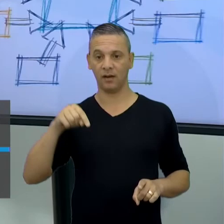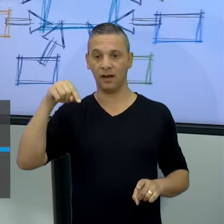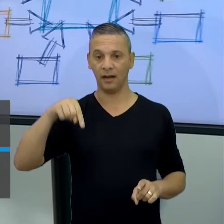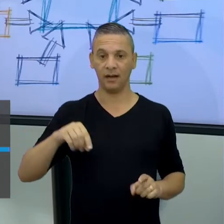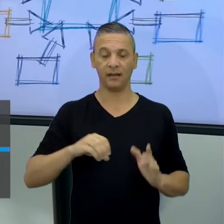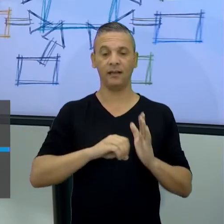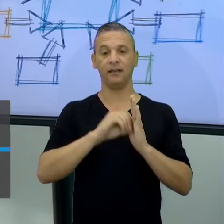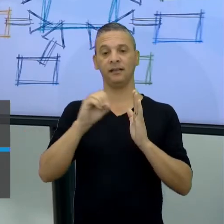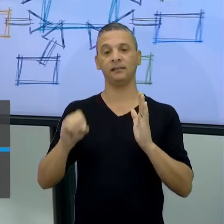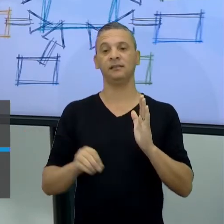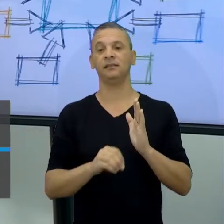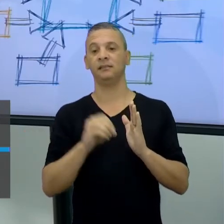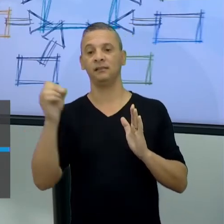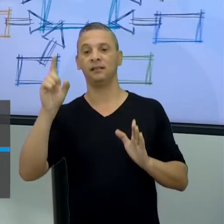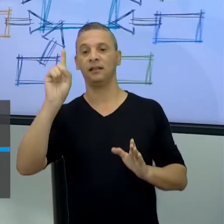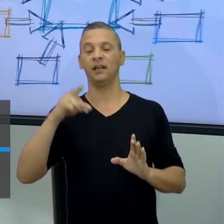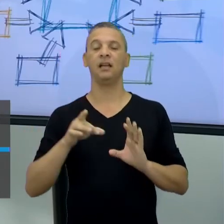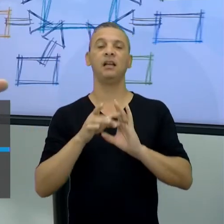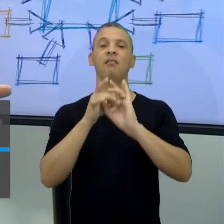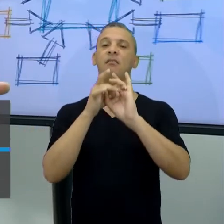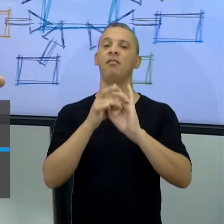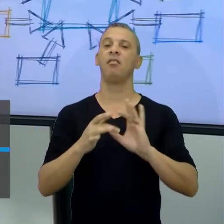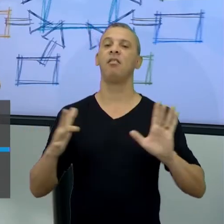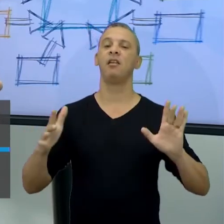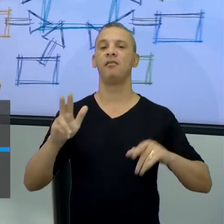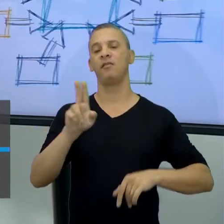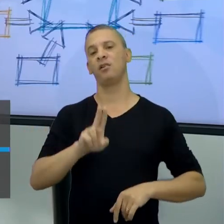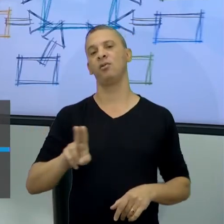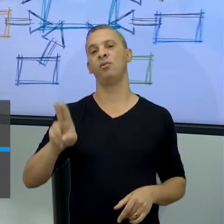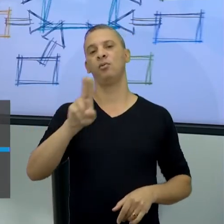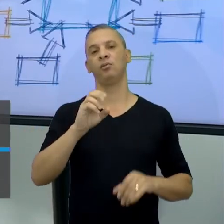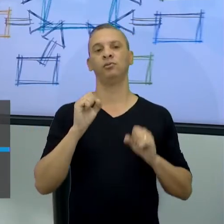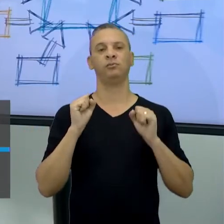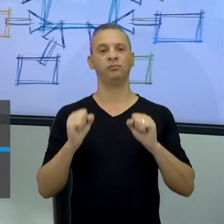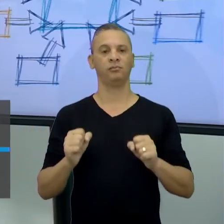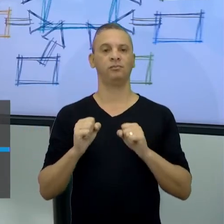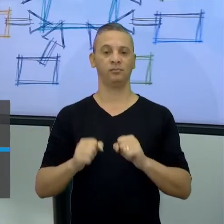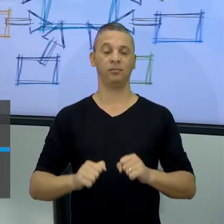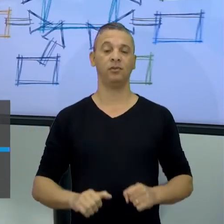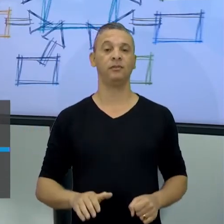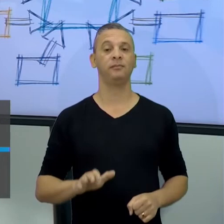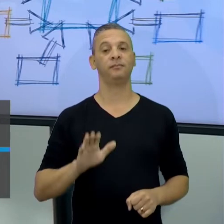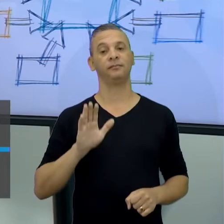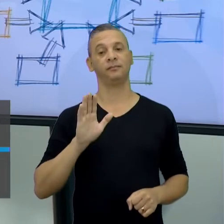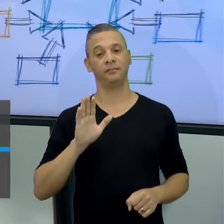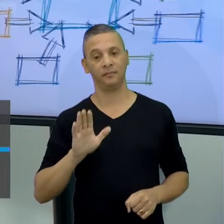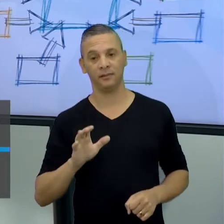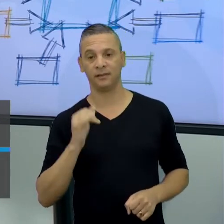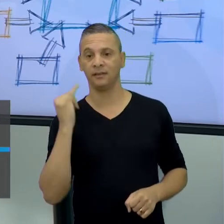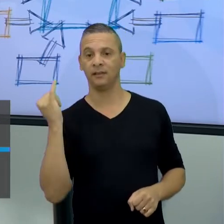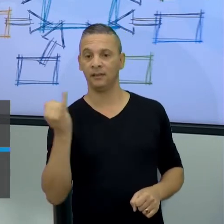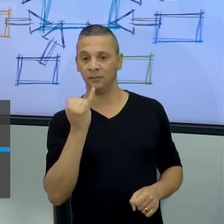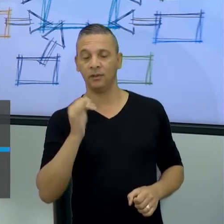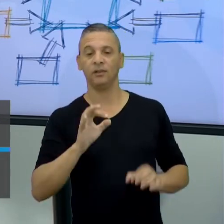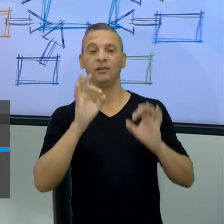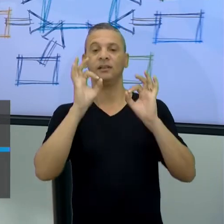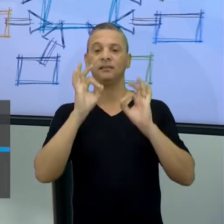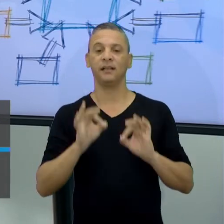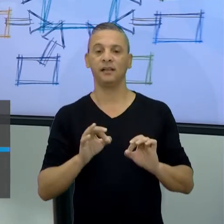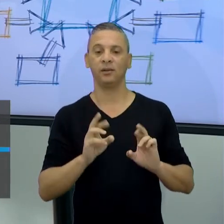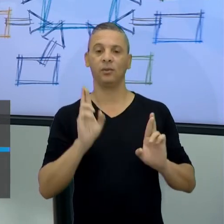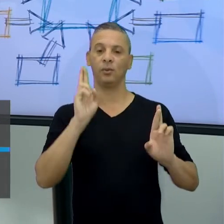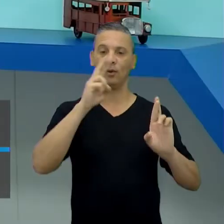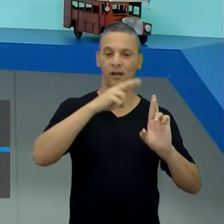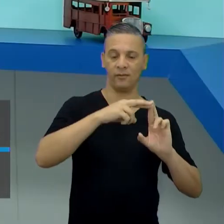Mídias, é copyleft, é direito aberto, você pode usar à vontade. Mas é educado, é bonito, é correto você falar de onde você